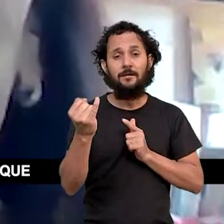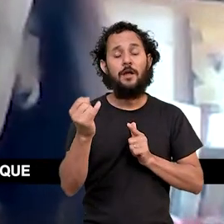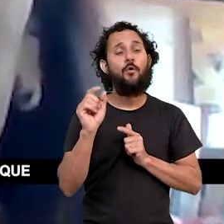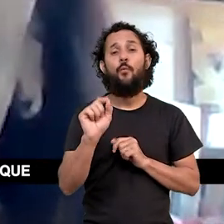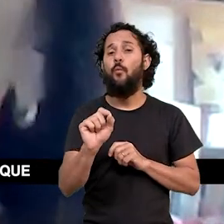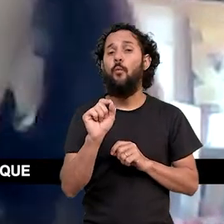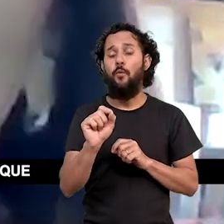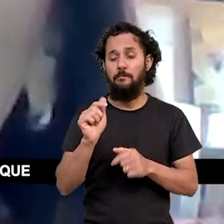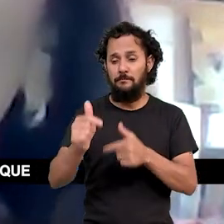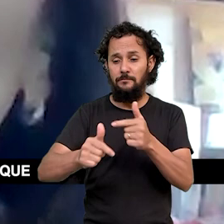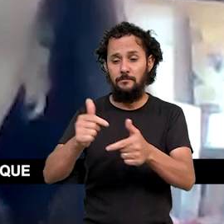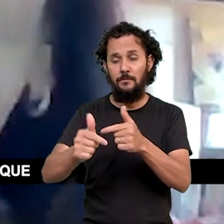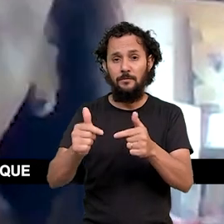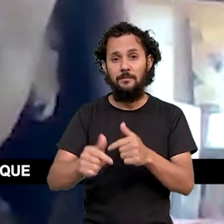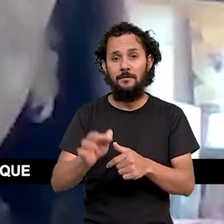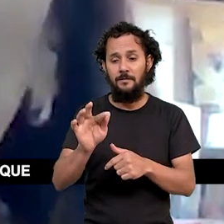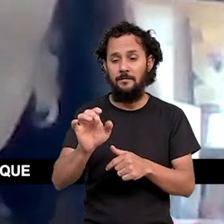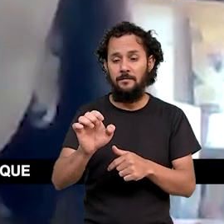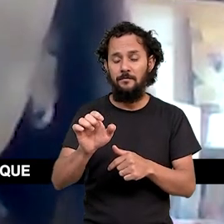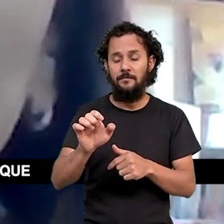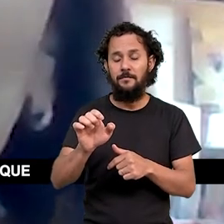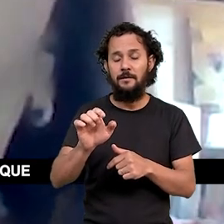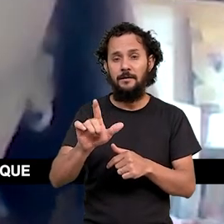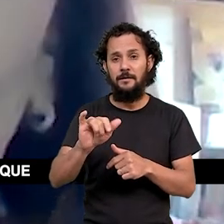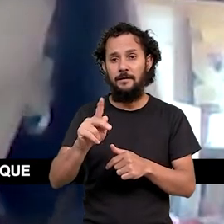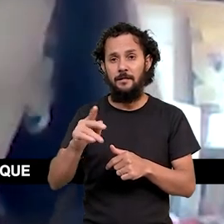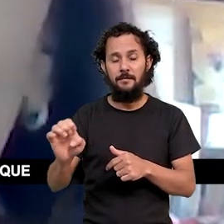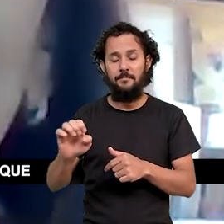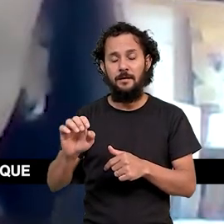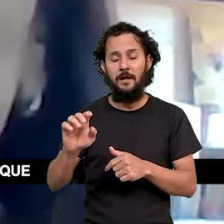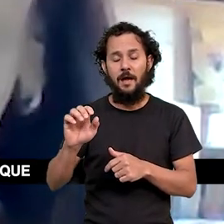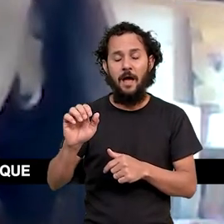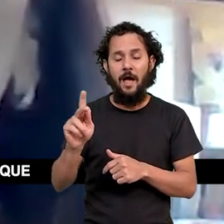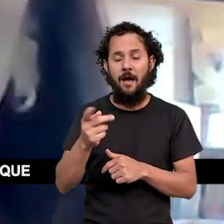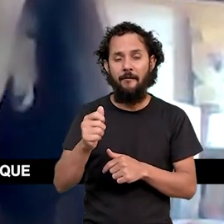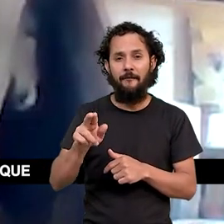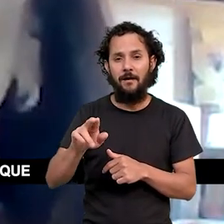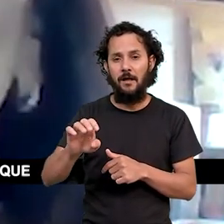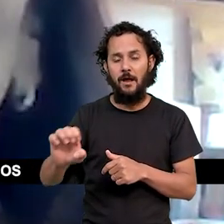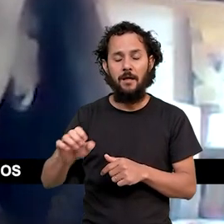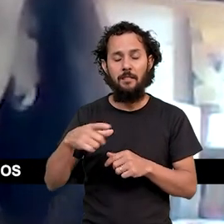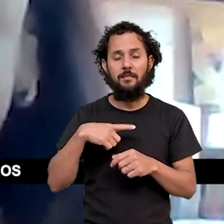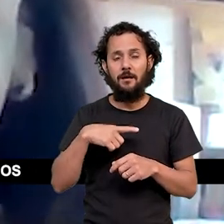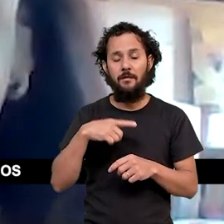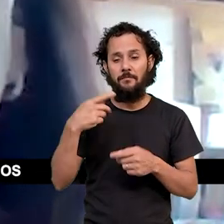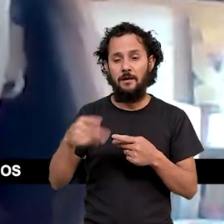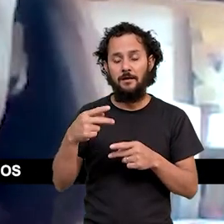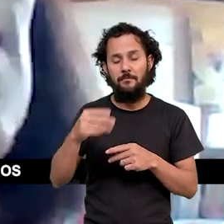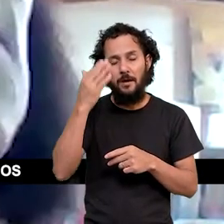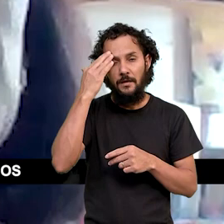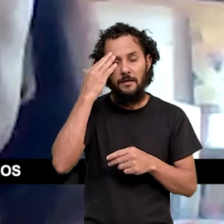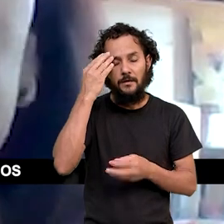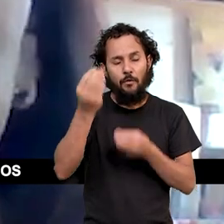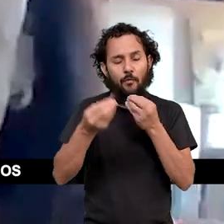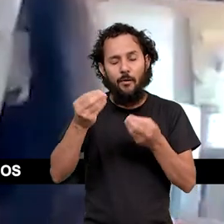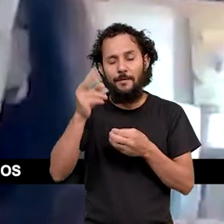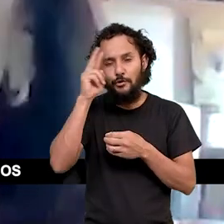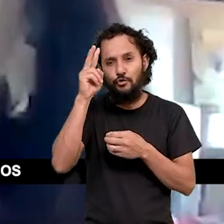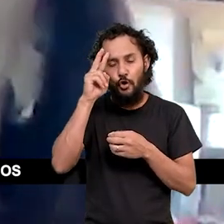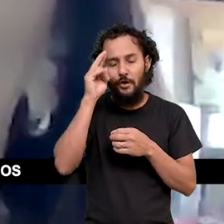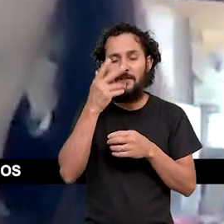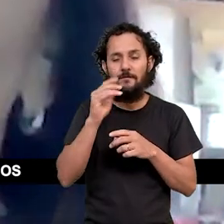importância do trabalho que o Felipe Harriet trouxe para que nós entendamos a história da